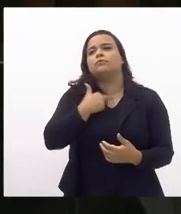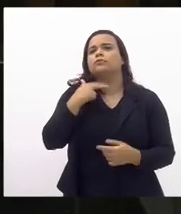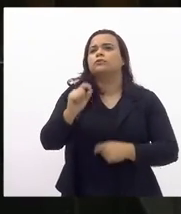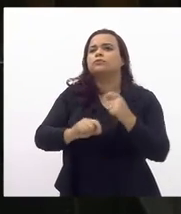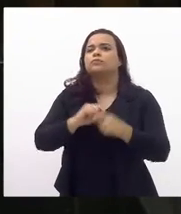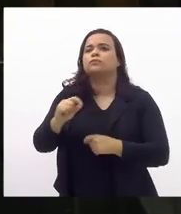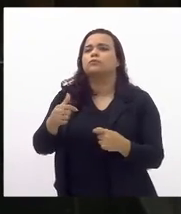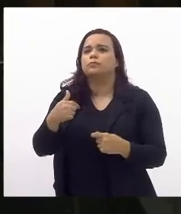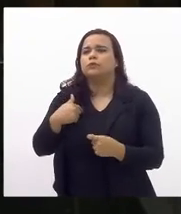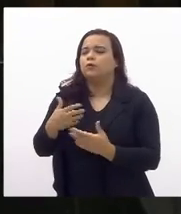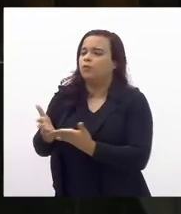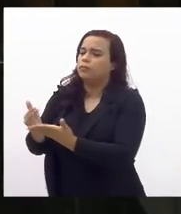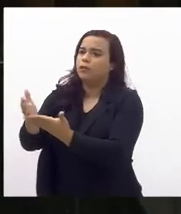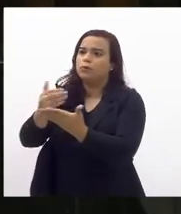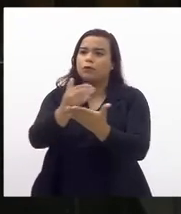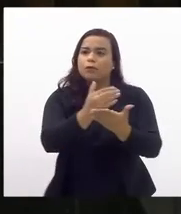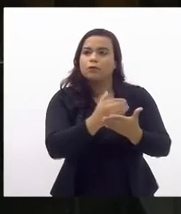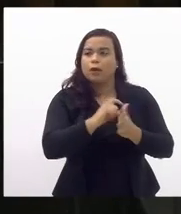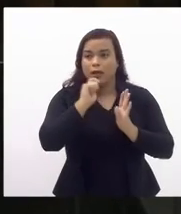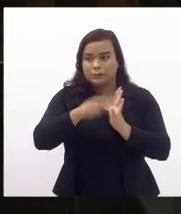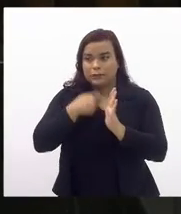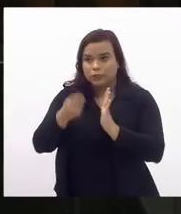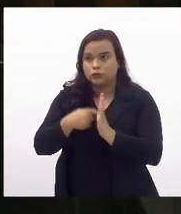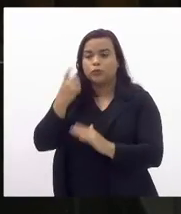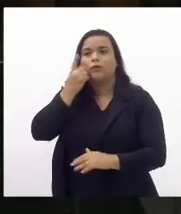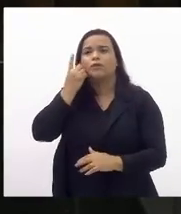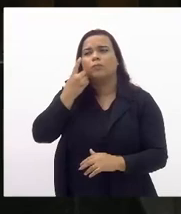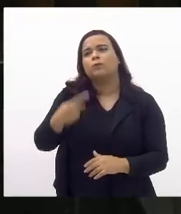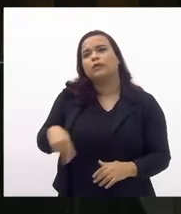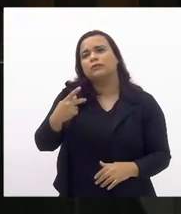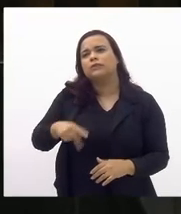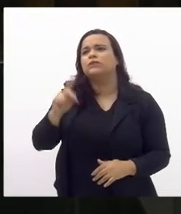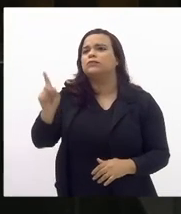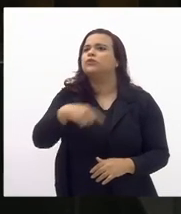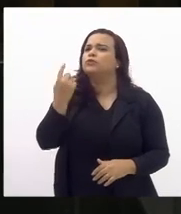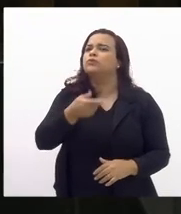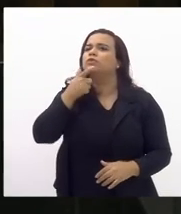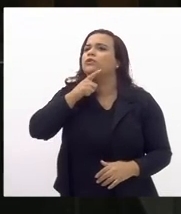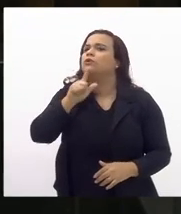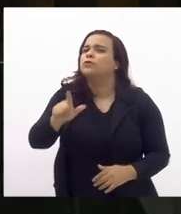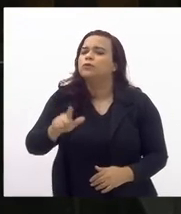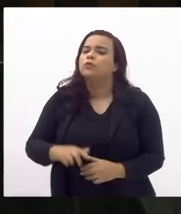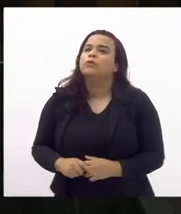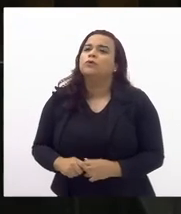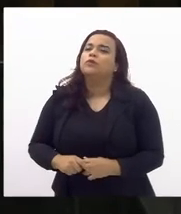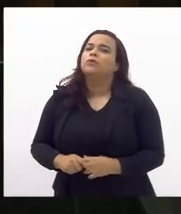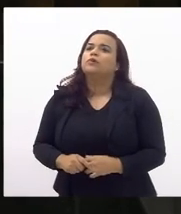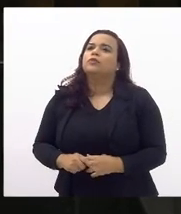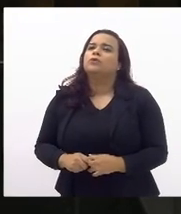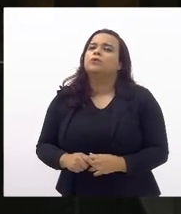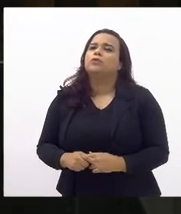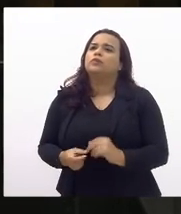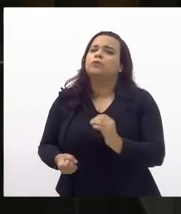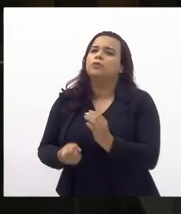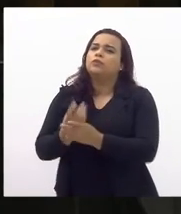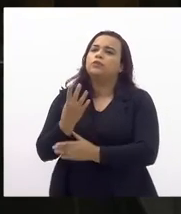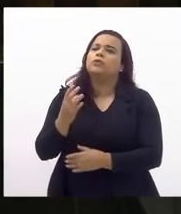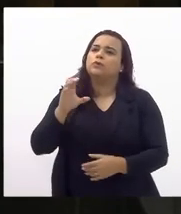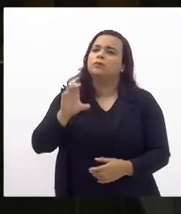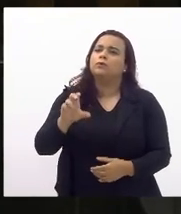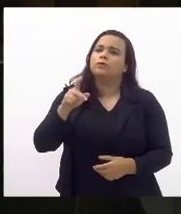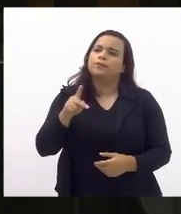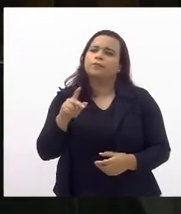estou colhendo assinaturas dos deputados dessa casa para que nós possamos instalar uma